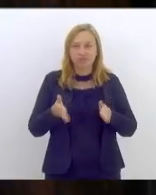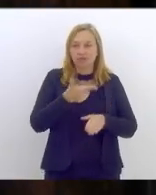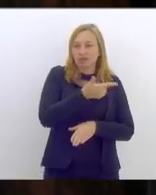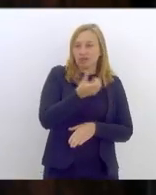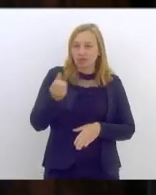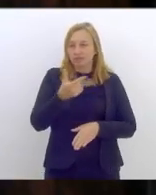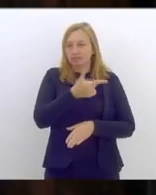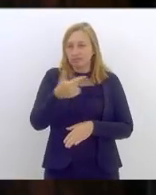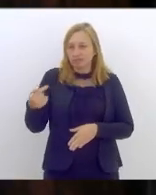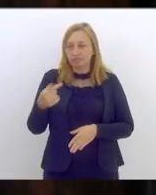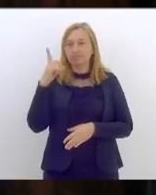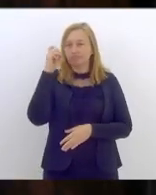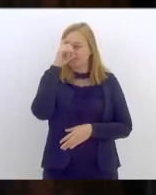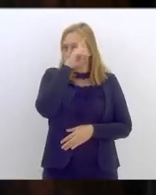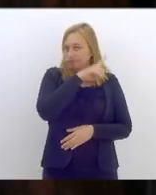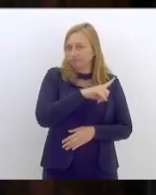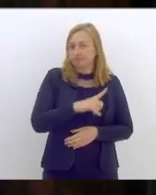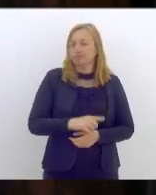2016/2017